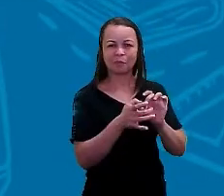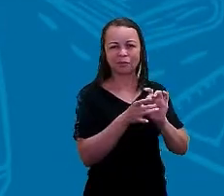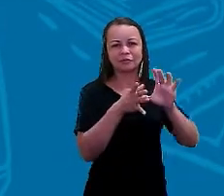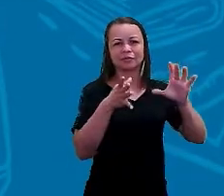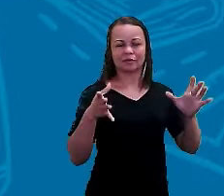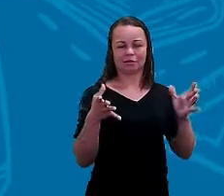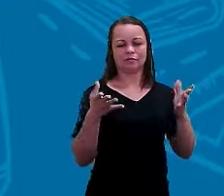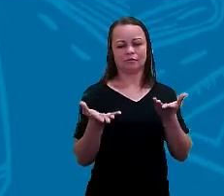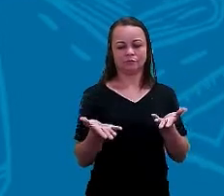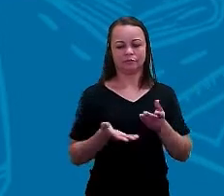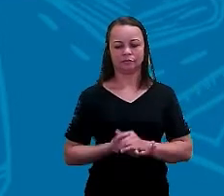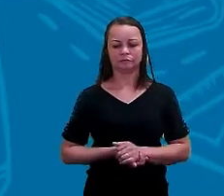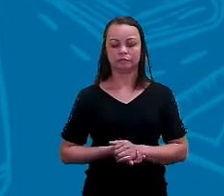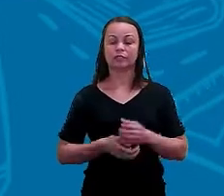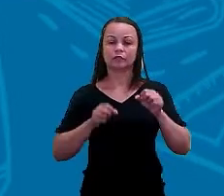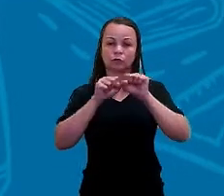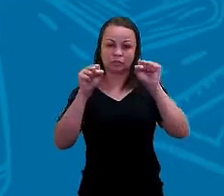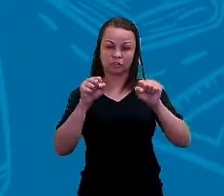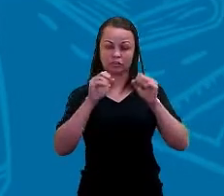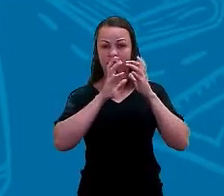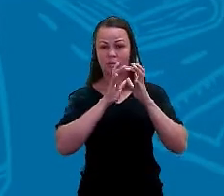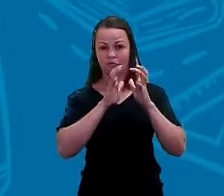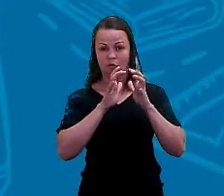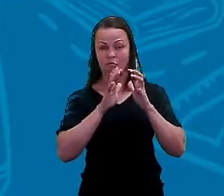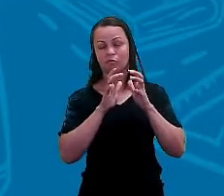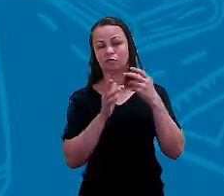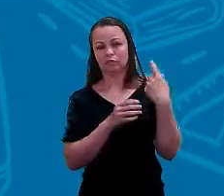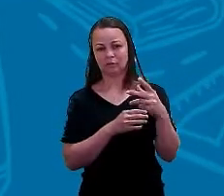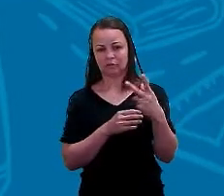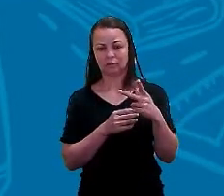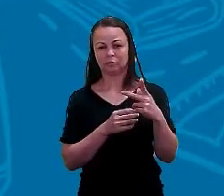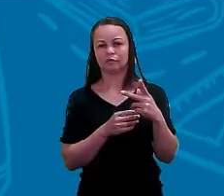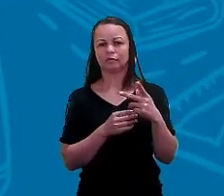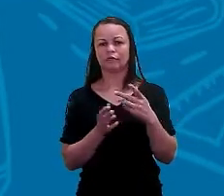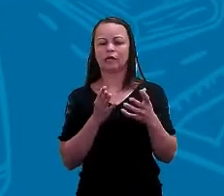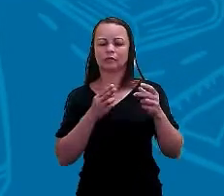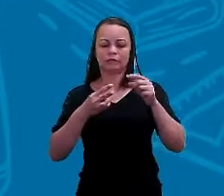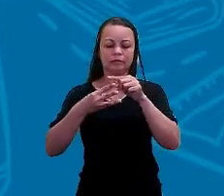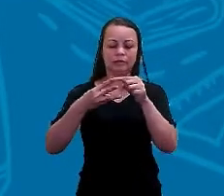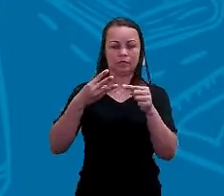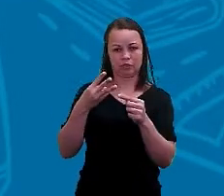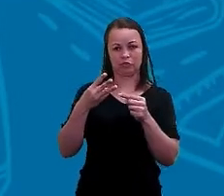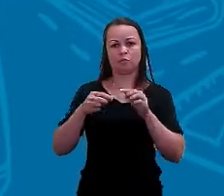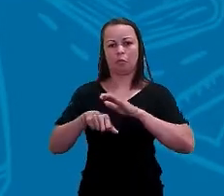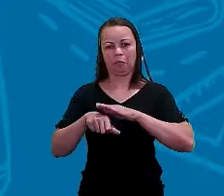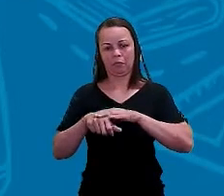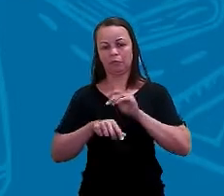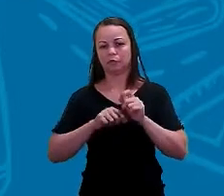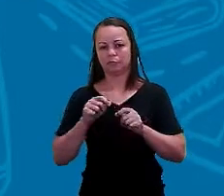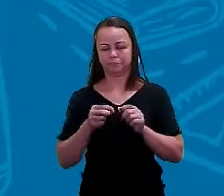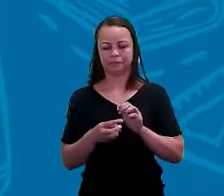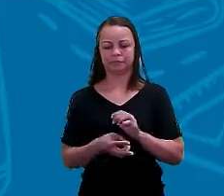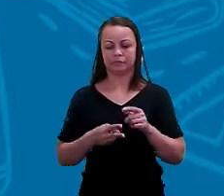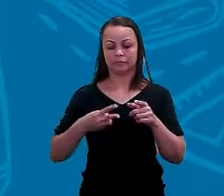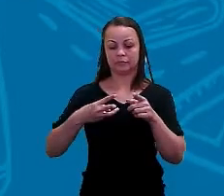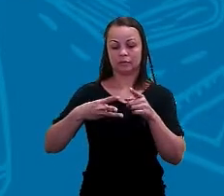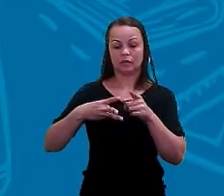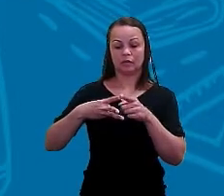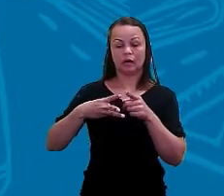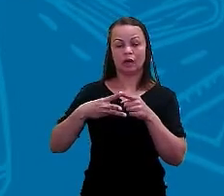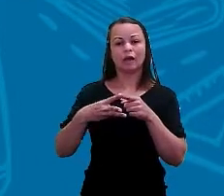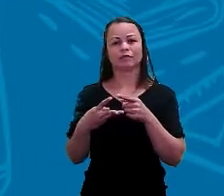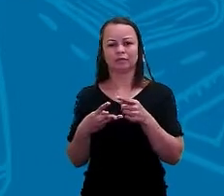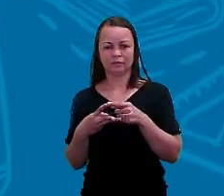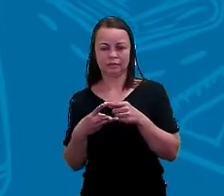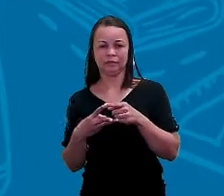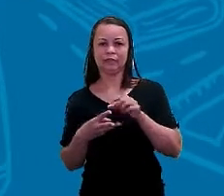liga nessas informações. Então, o sistema nervoso, as suas funções, basicamente, a gente pode dividir em 3 momentos, que seria o quê? O sistema nervoso, as suas